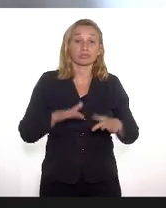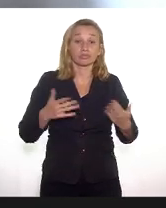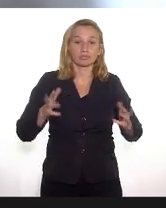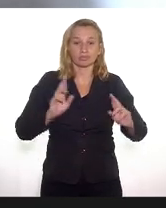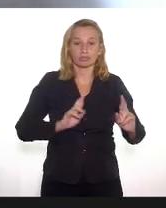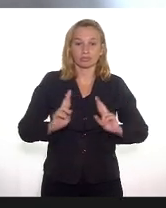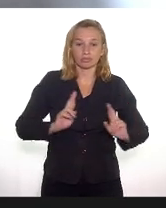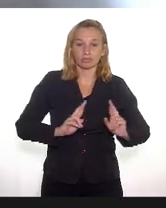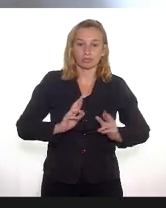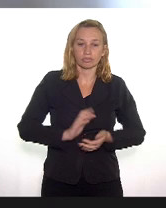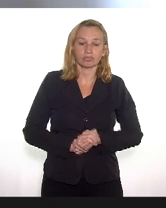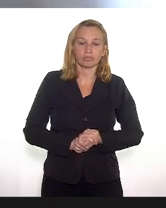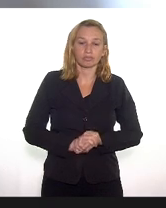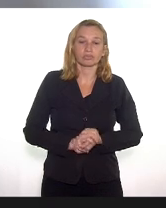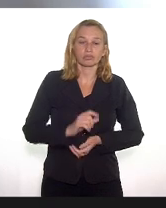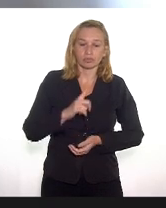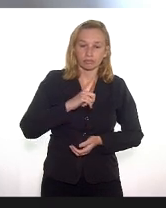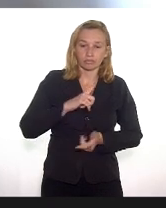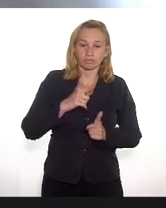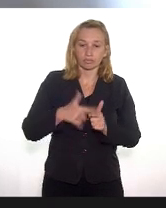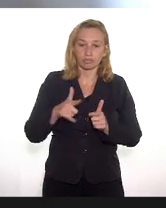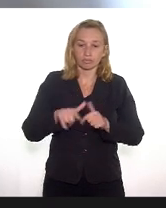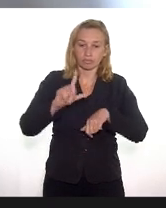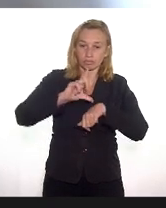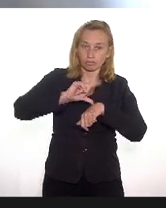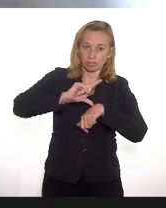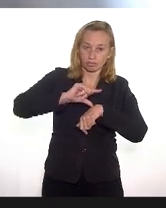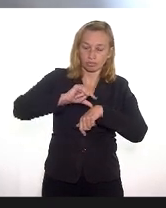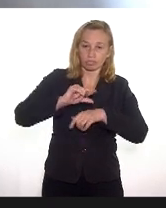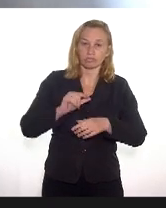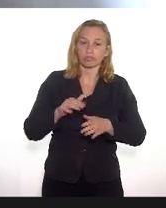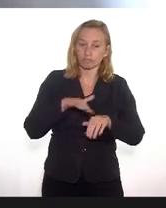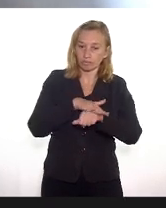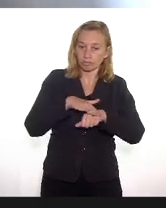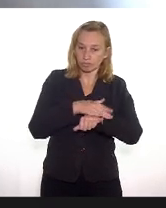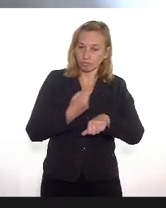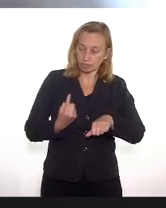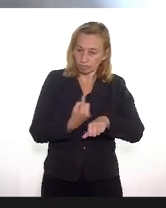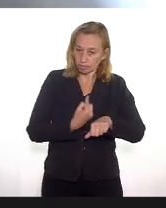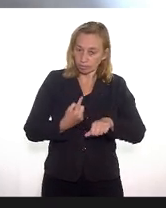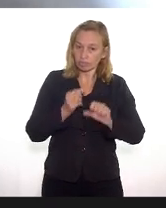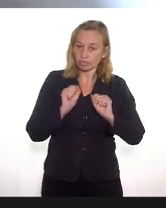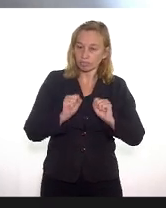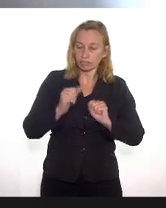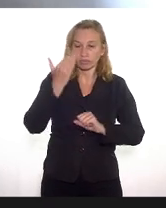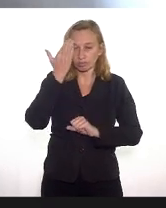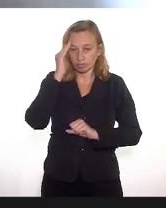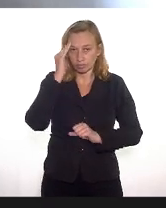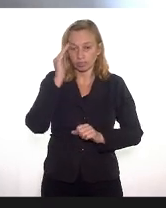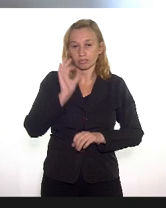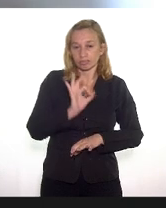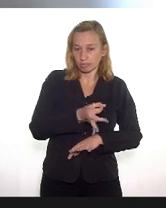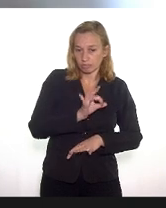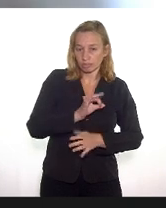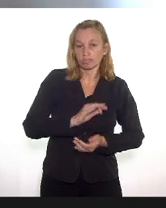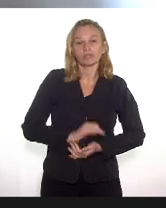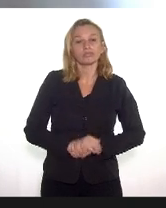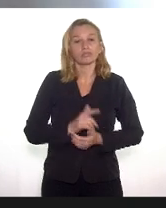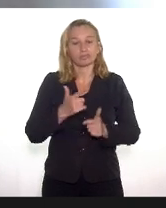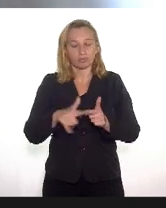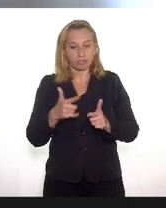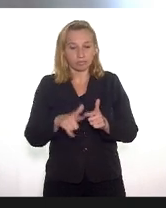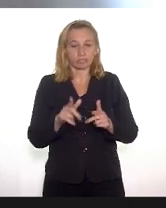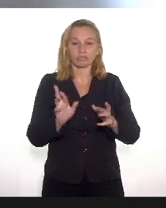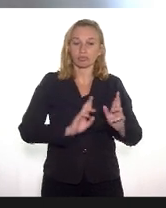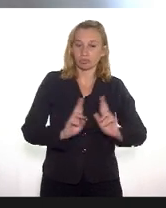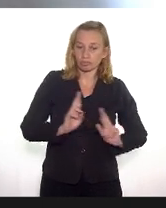relação, mas se tiver ainda problema com o horário, né, venha conversar conosco para a gente poder entender exatamente qual é o problema em